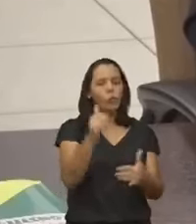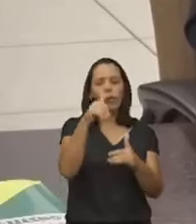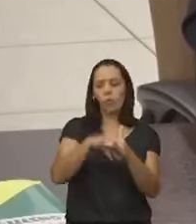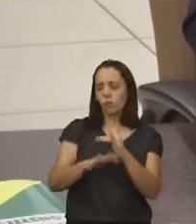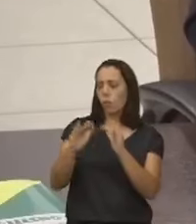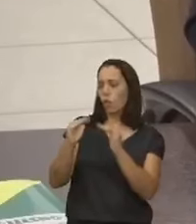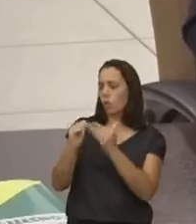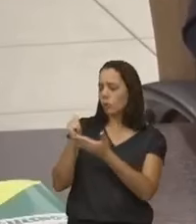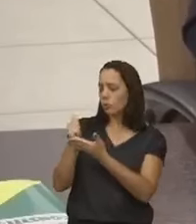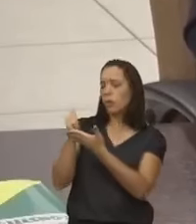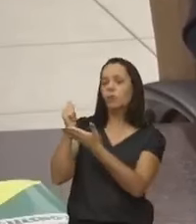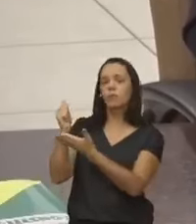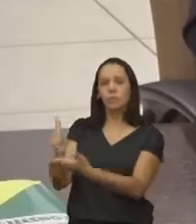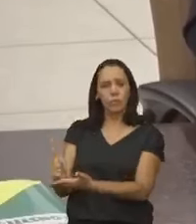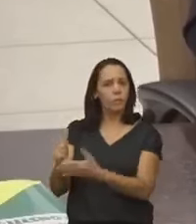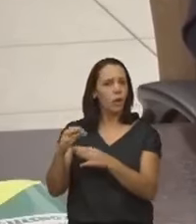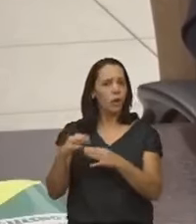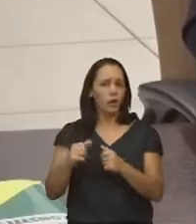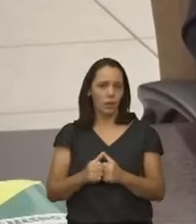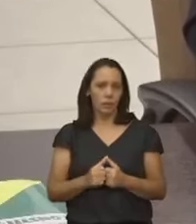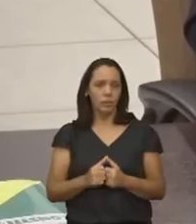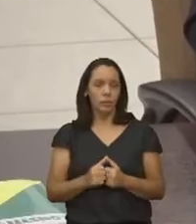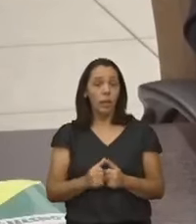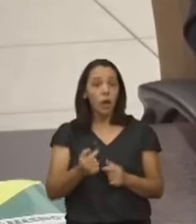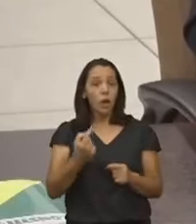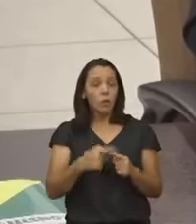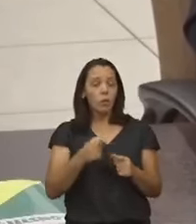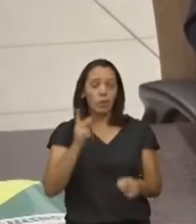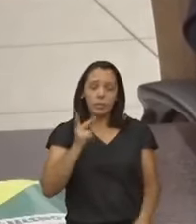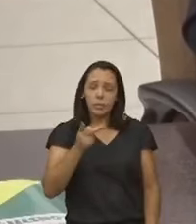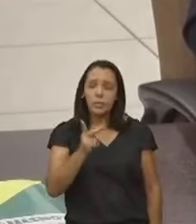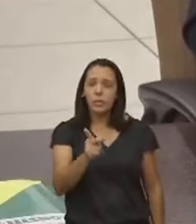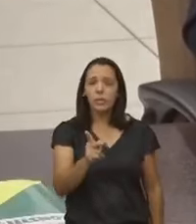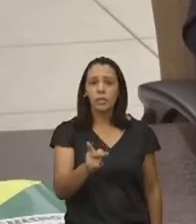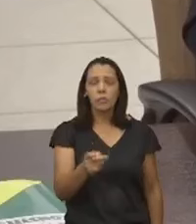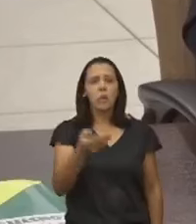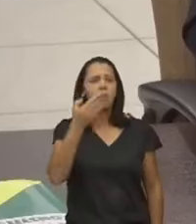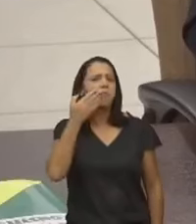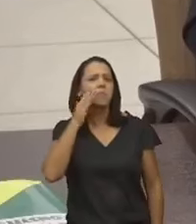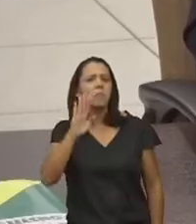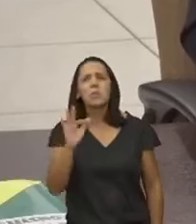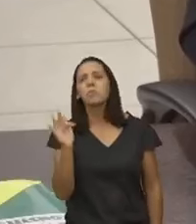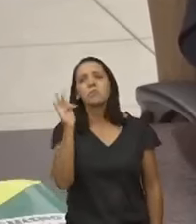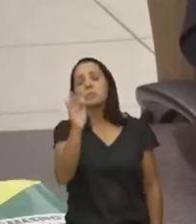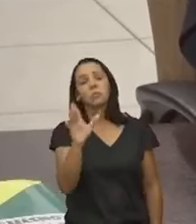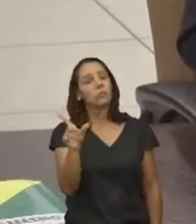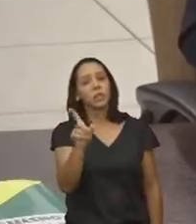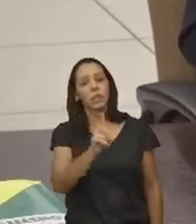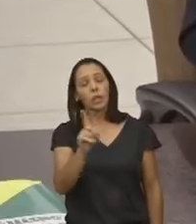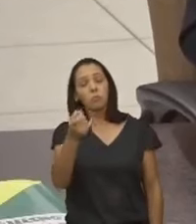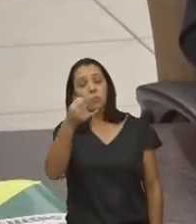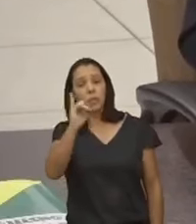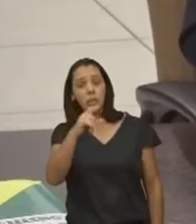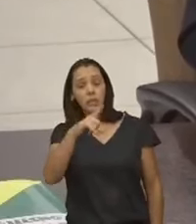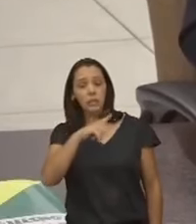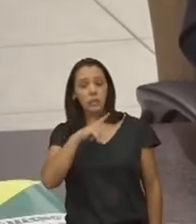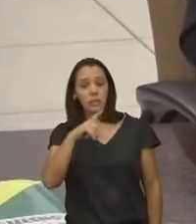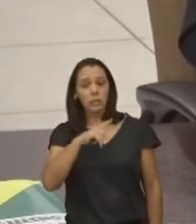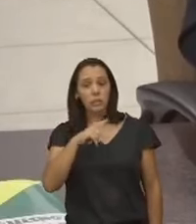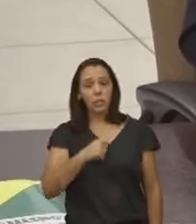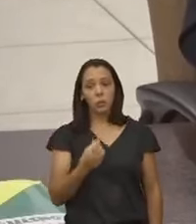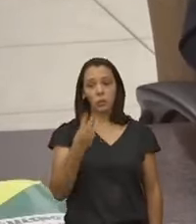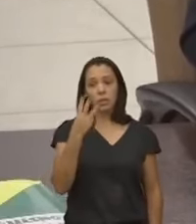voto a favor do Veraneijal e Veraneirajá, porque eu sempre fiz isso, não vou ficar prometendo para o futuro, porque se eu tenho